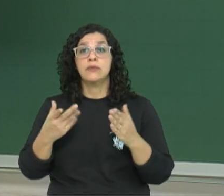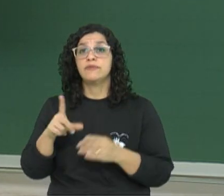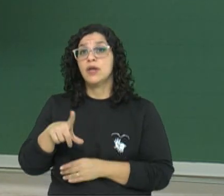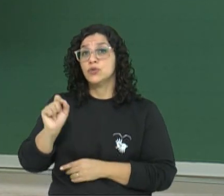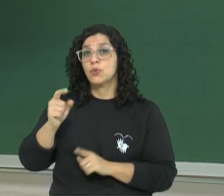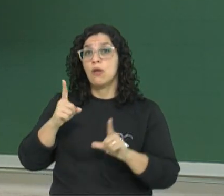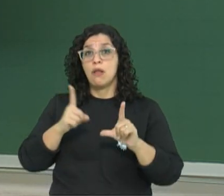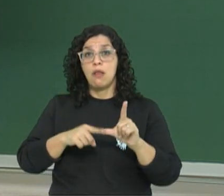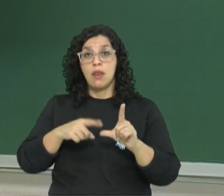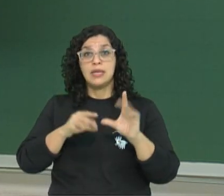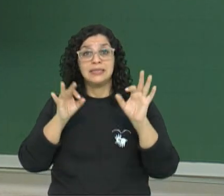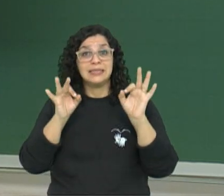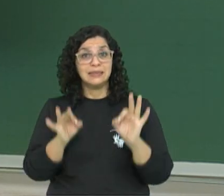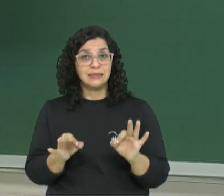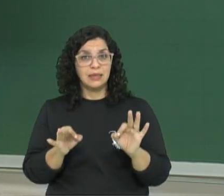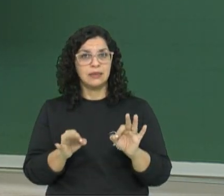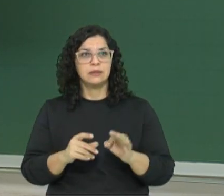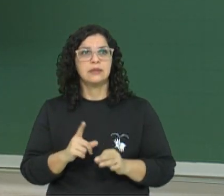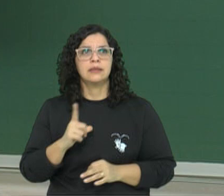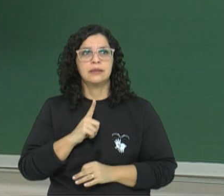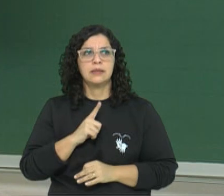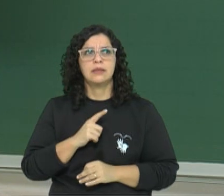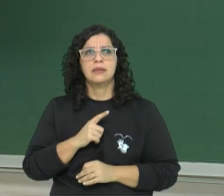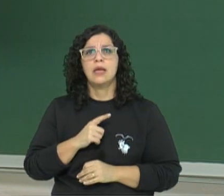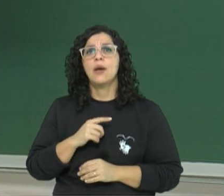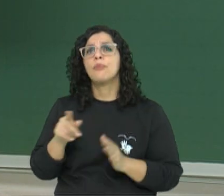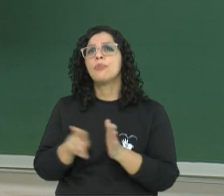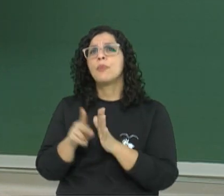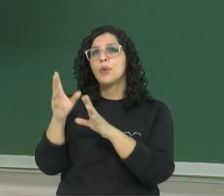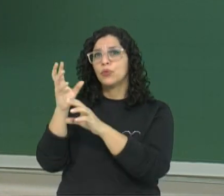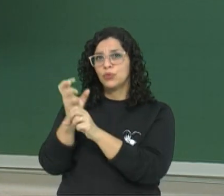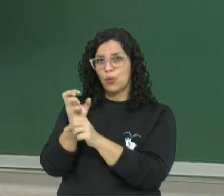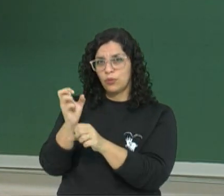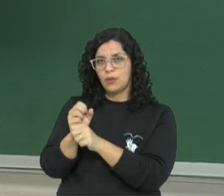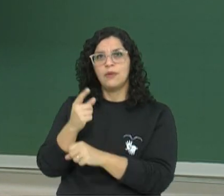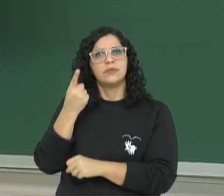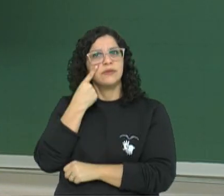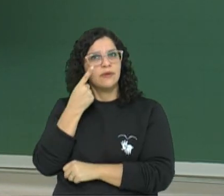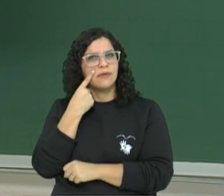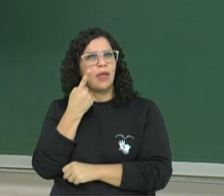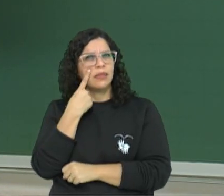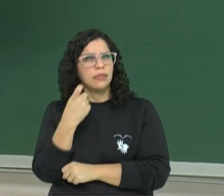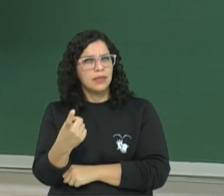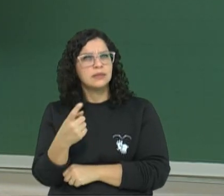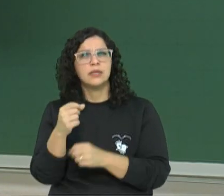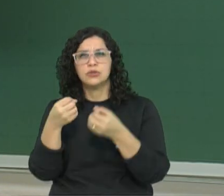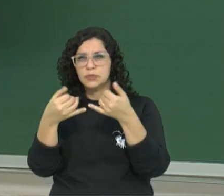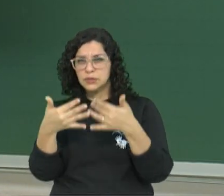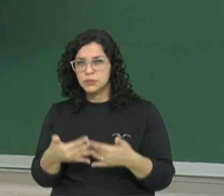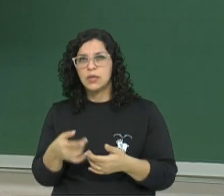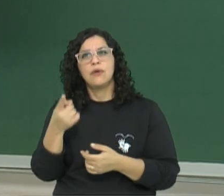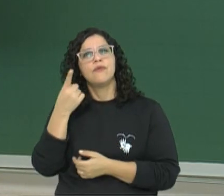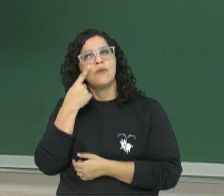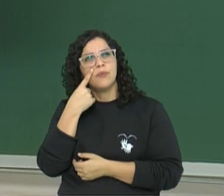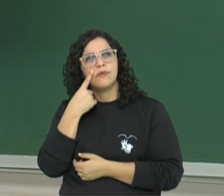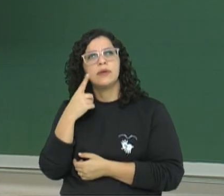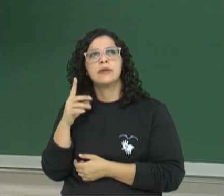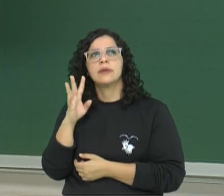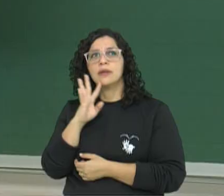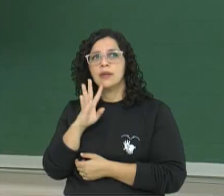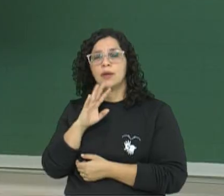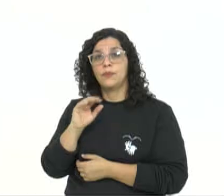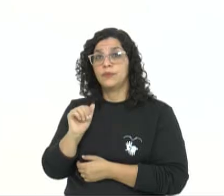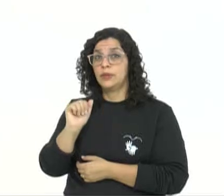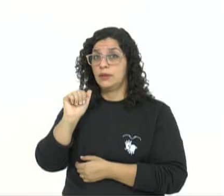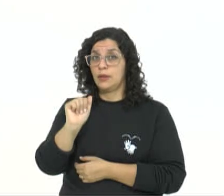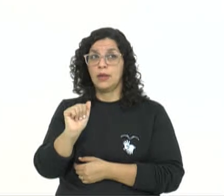Assinale as proposições corretas. Essa aqui é uma questão de somatória, certo? Bem interessante de ser comentada. Veja que doido aqui.